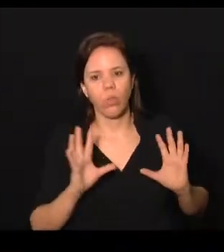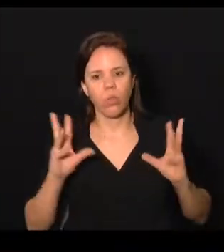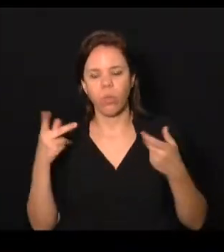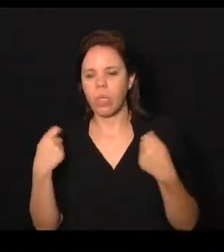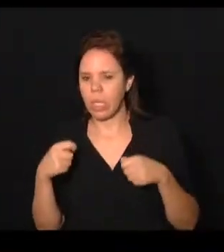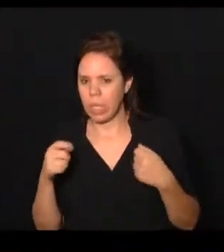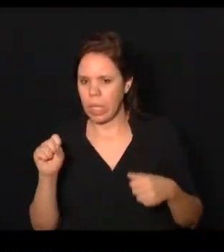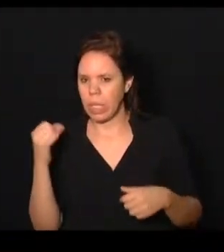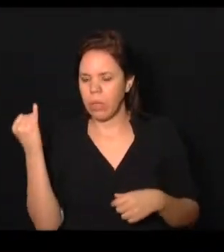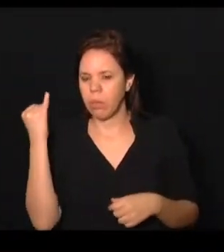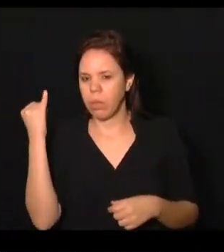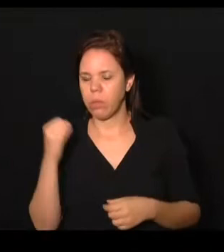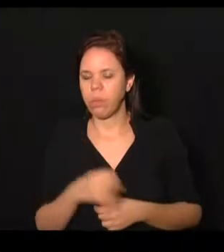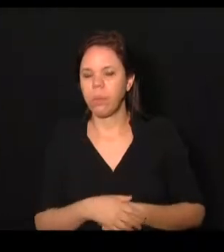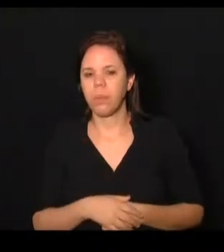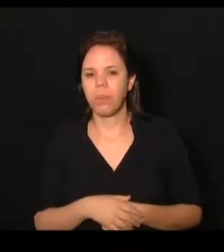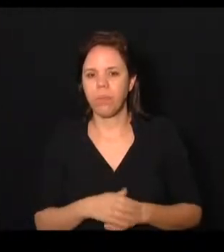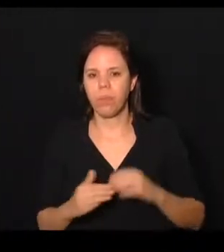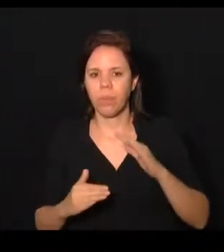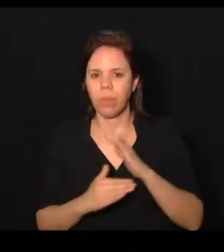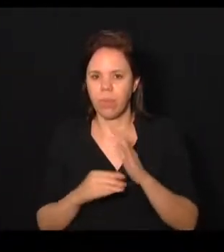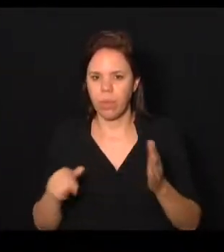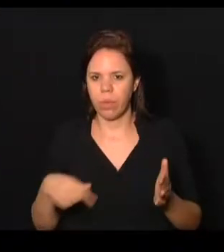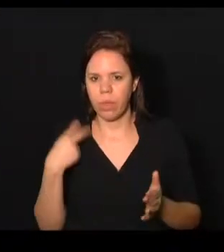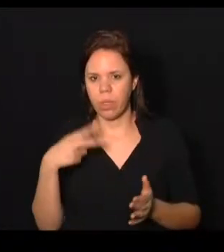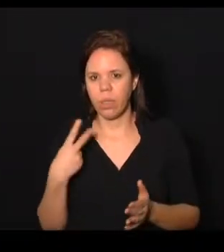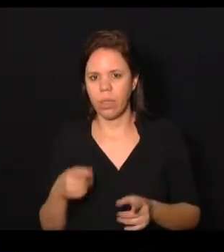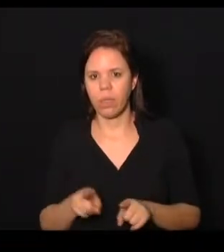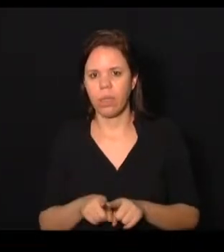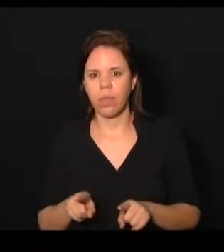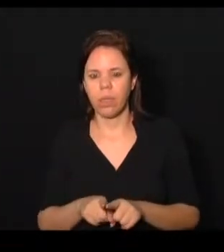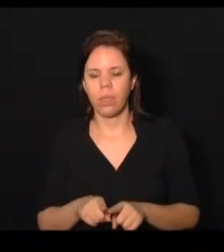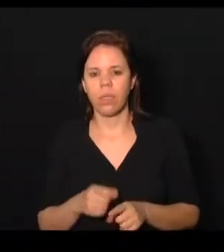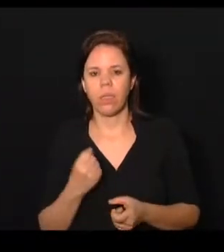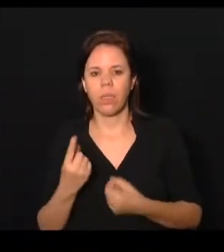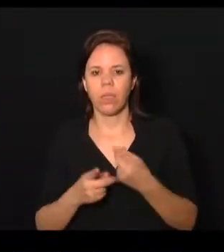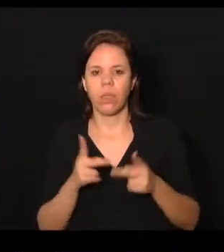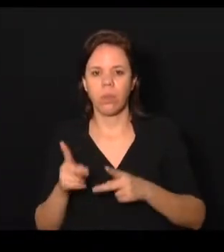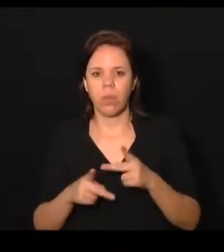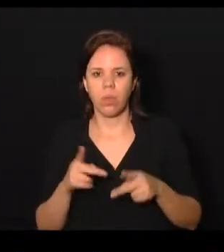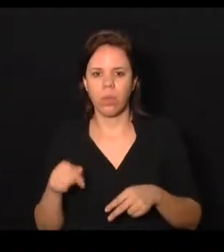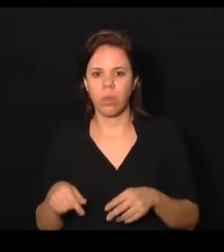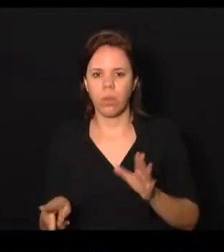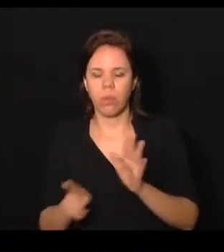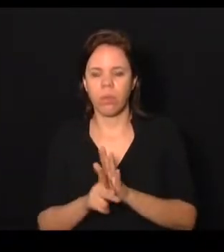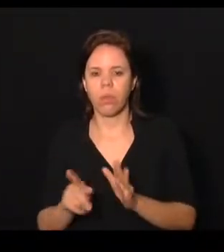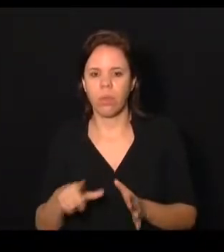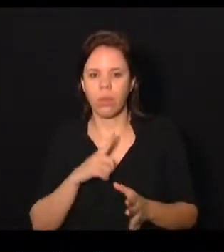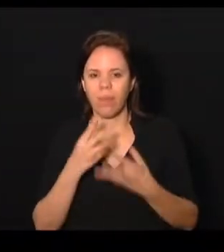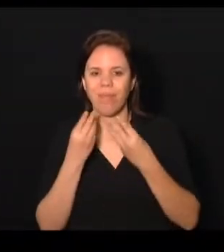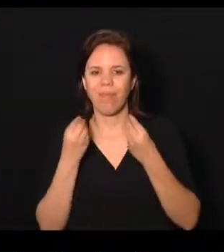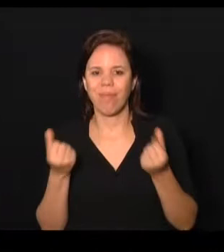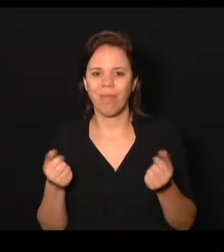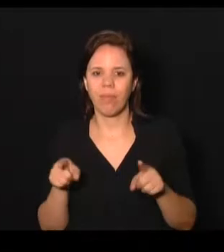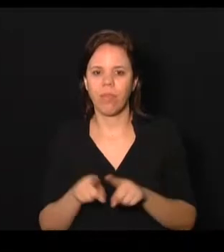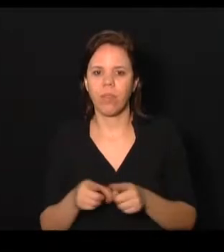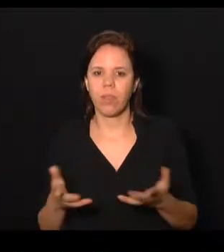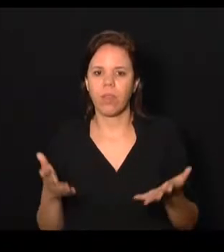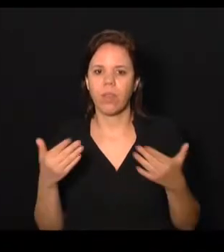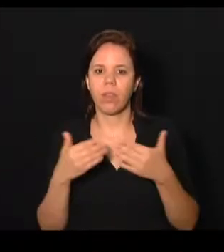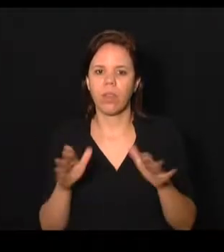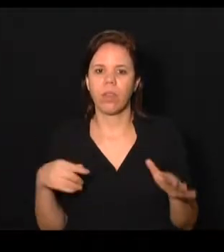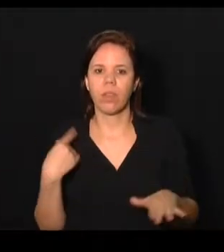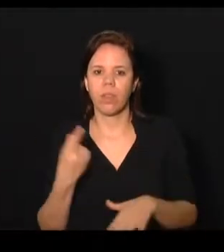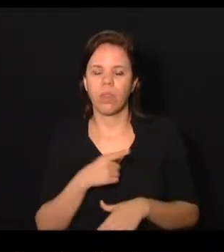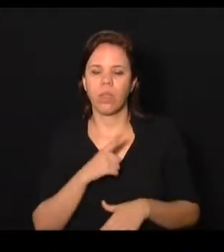muito importante, como eu disse, que a Câmara de Vereadores, através de um dos seus membros, tenha essa sensibilidade, abra para